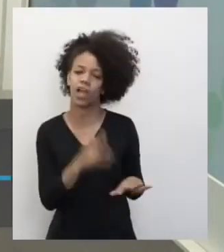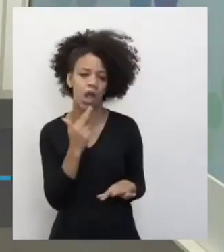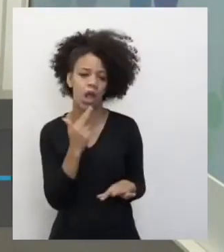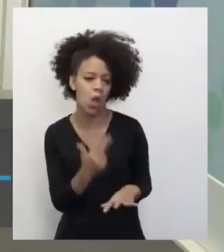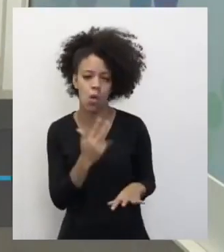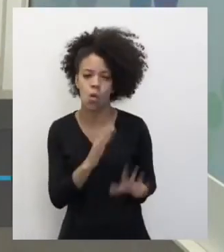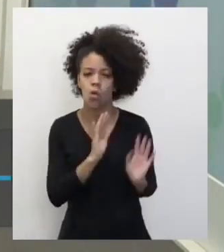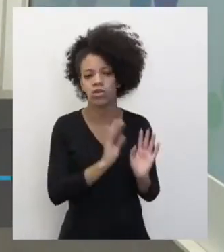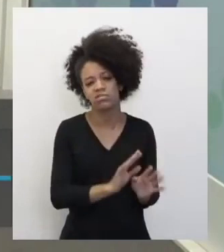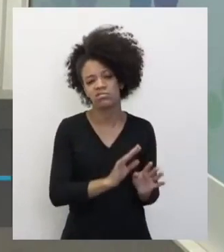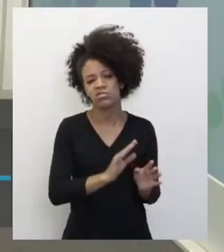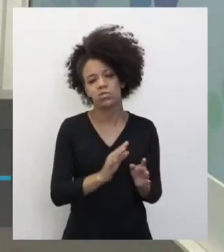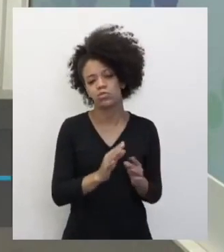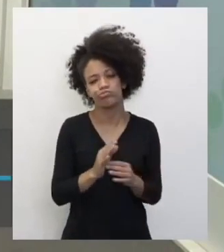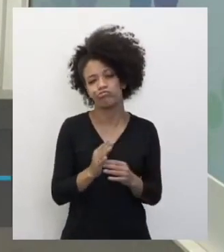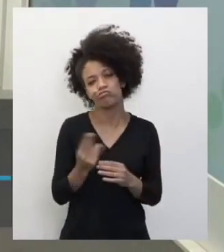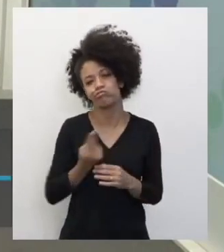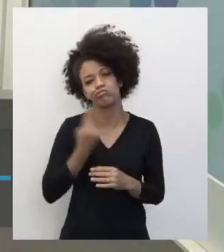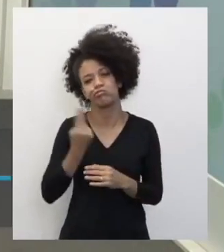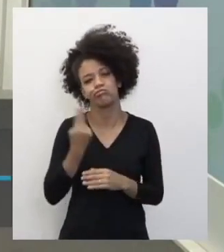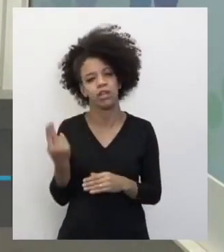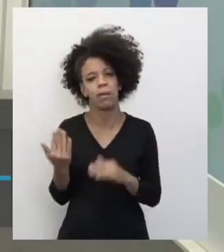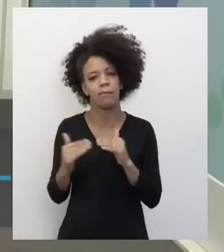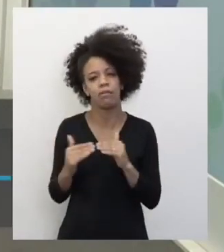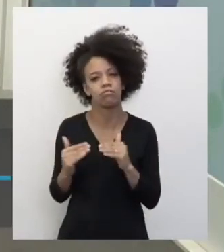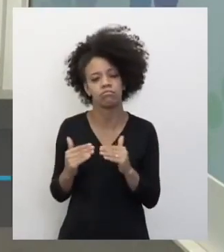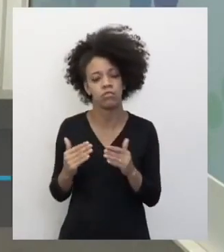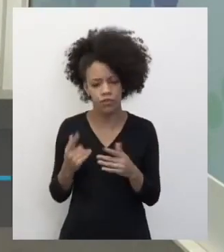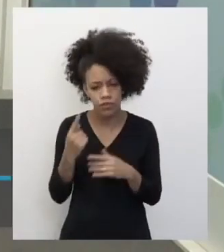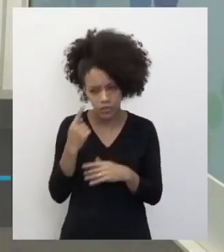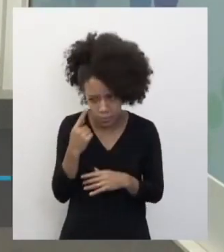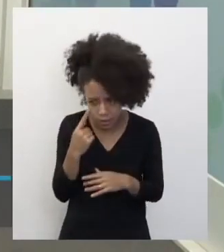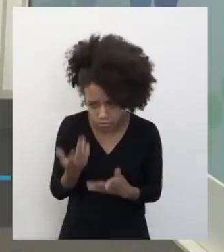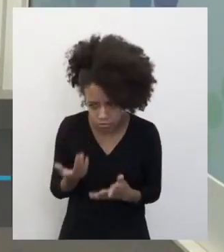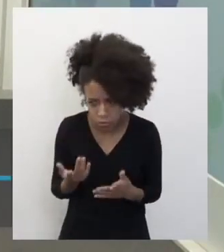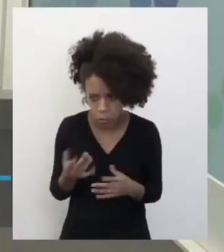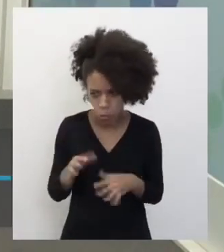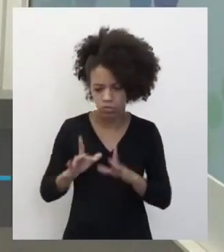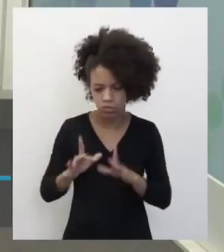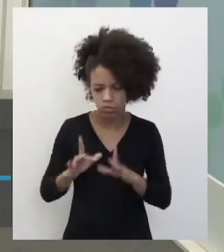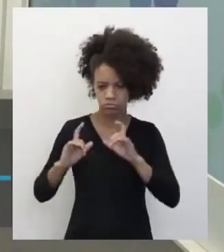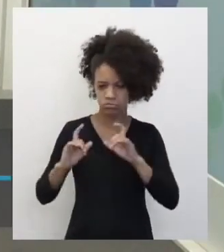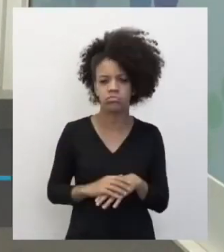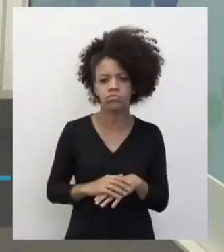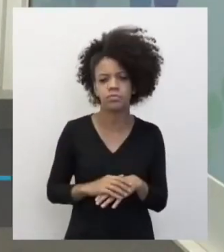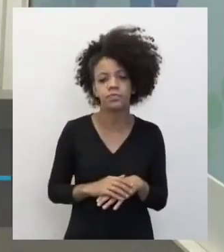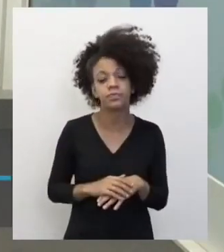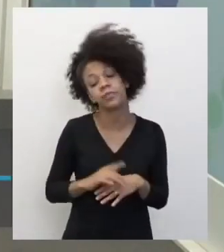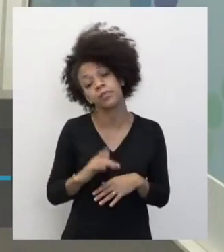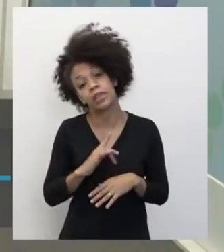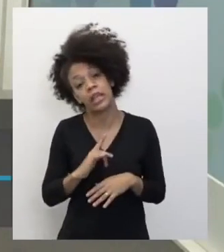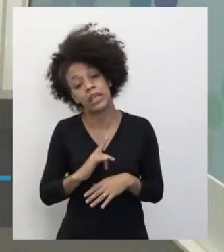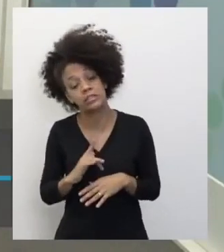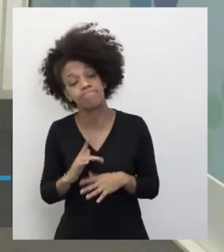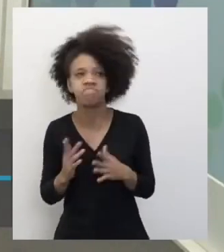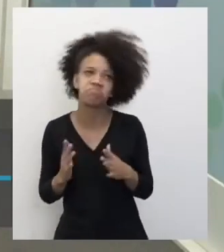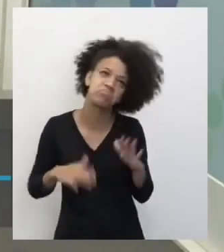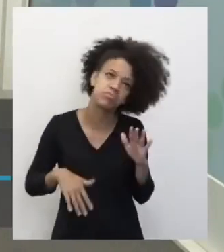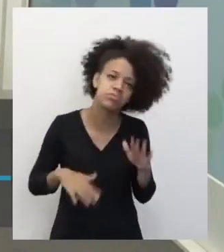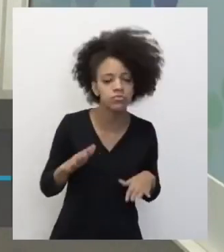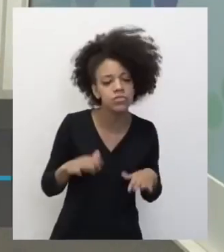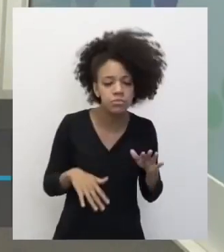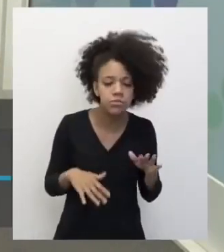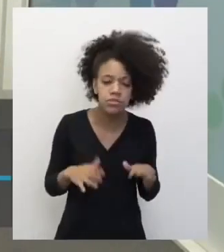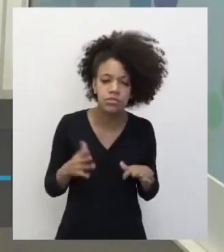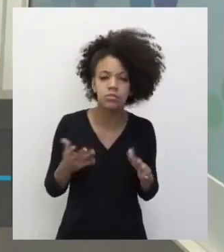fica ali dá para compor alguma coisa. Vocês pensam nisso quando estão fotografando? Não, tem hora assim que dá, dependendo